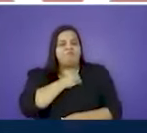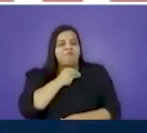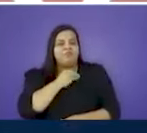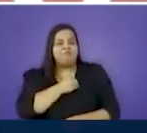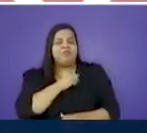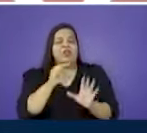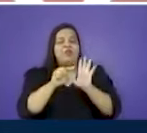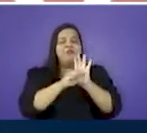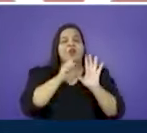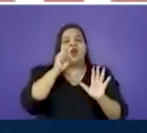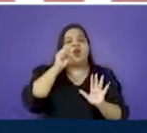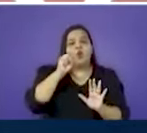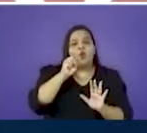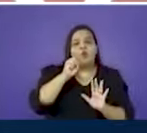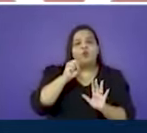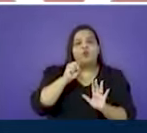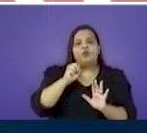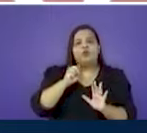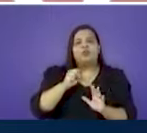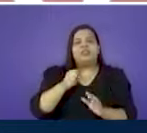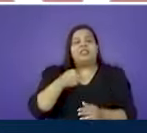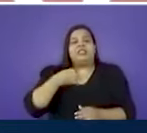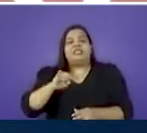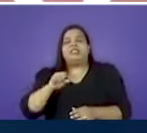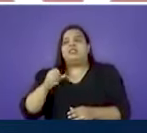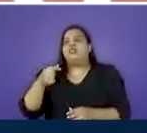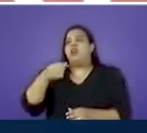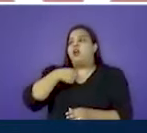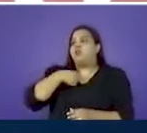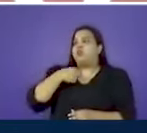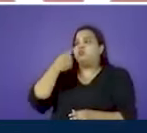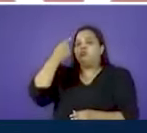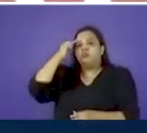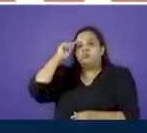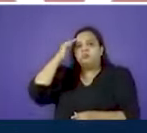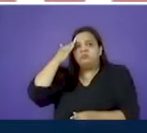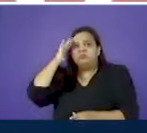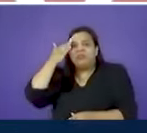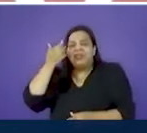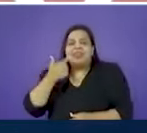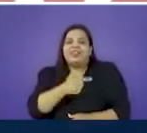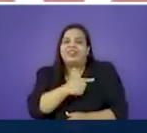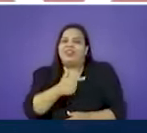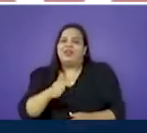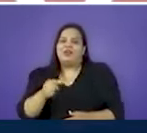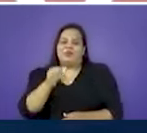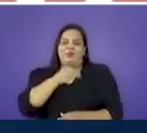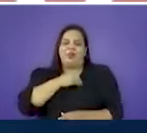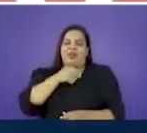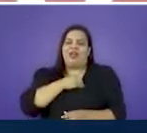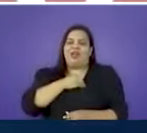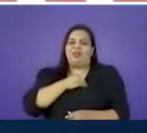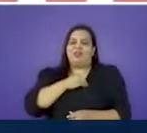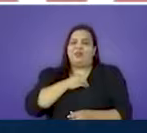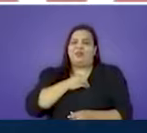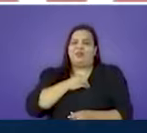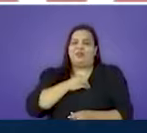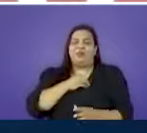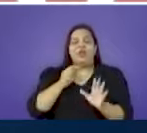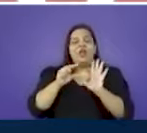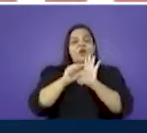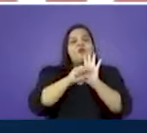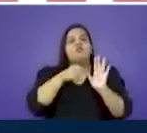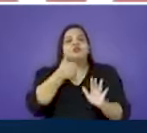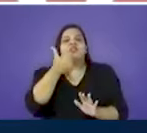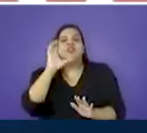e 10. Se dissermos que não temos pecado nenhum, a nós mesmos nos enganamos. E mais uma vez, no verso de número